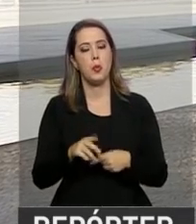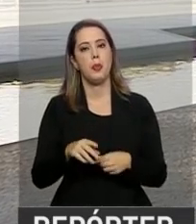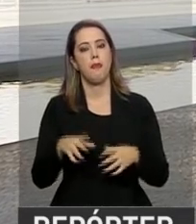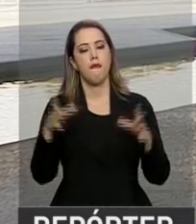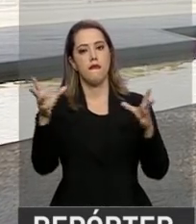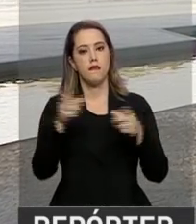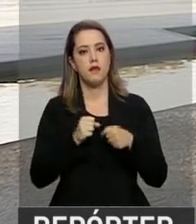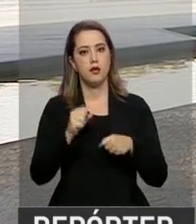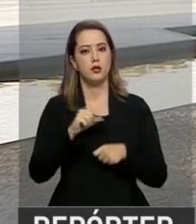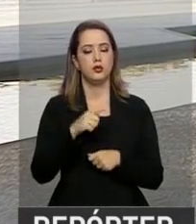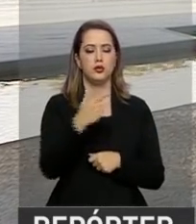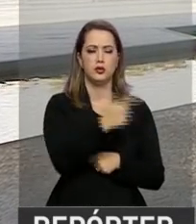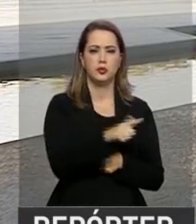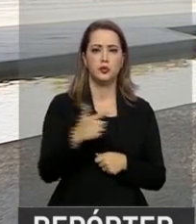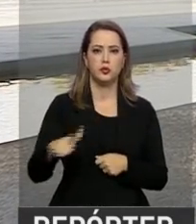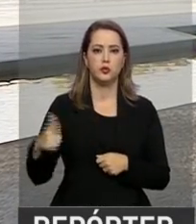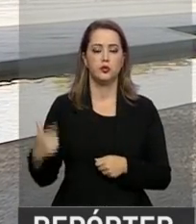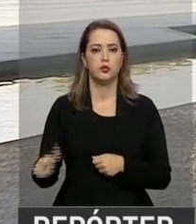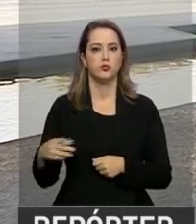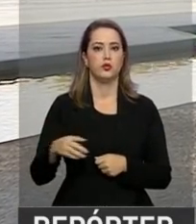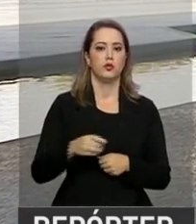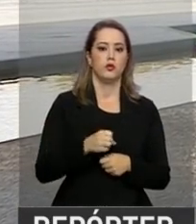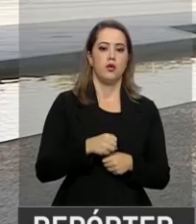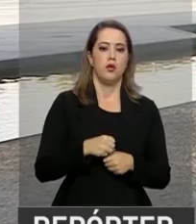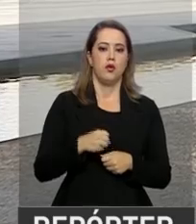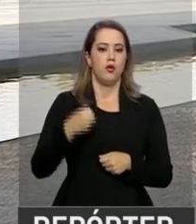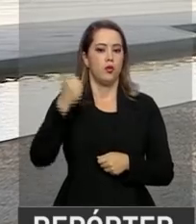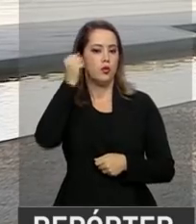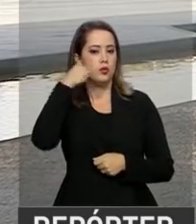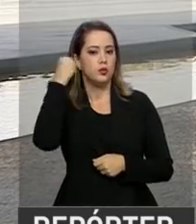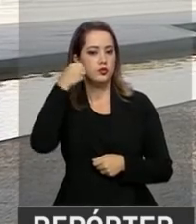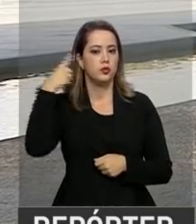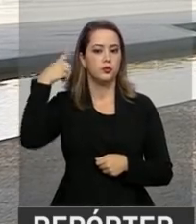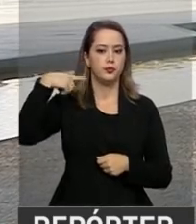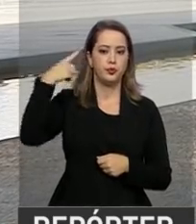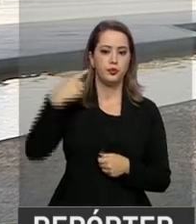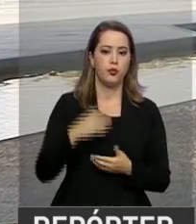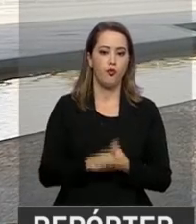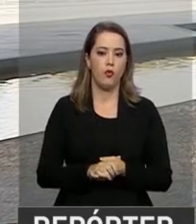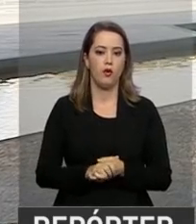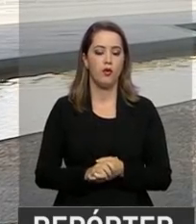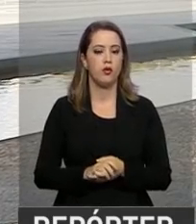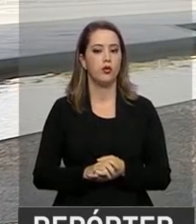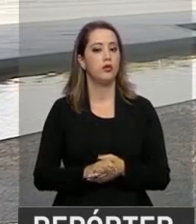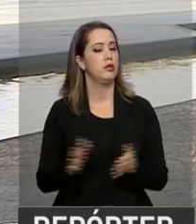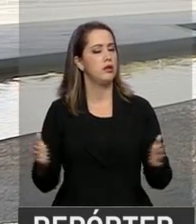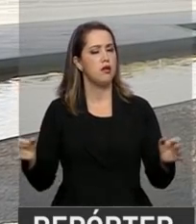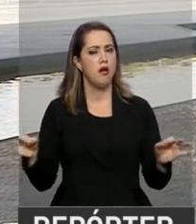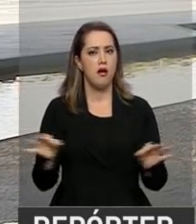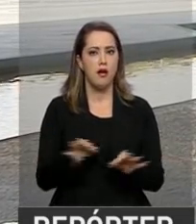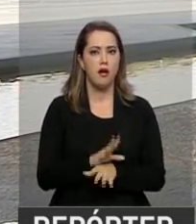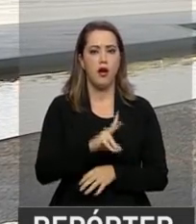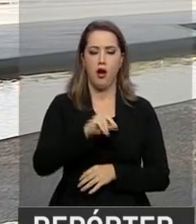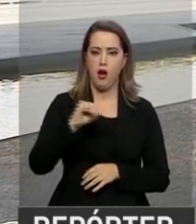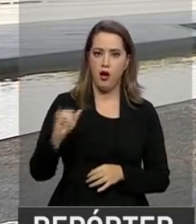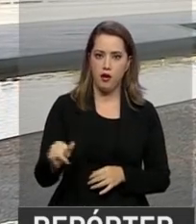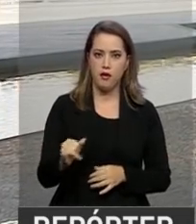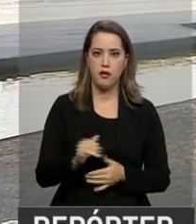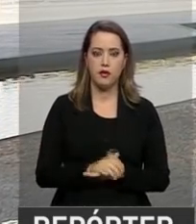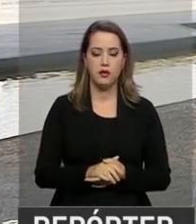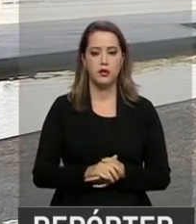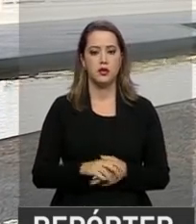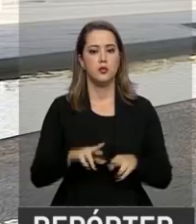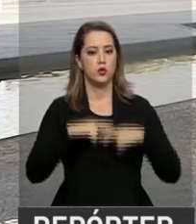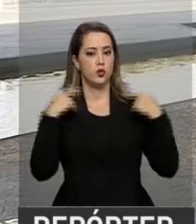Franco, seguidos pelo senador Romário, também do Rio de Janeiro. O último compromisso na agenda desta terça-feira é